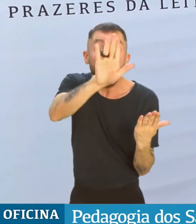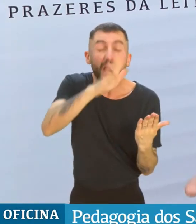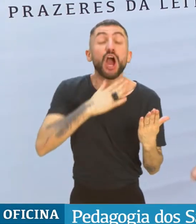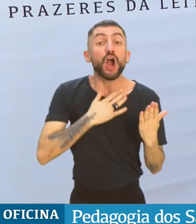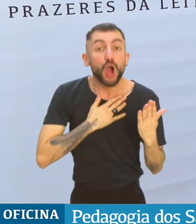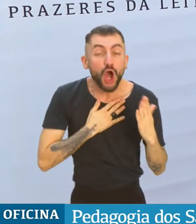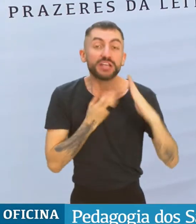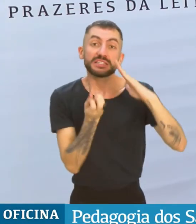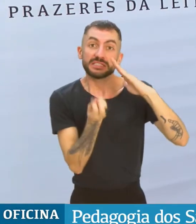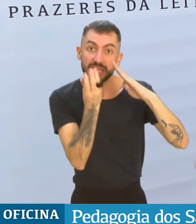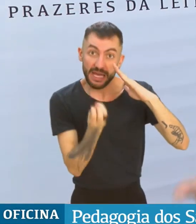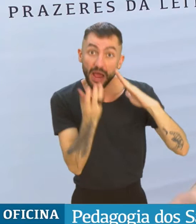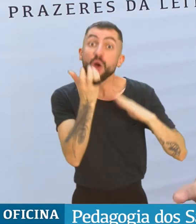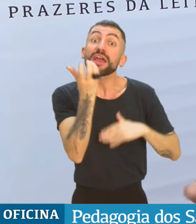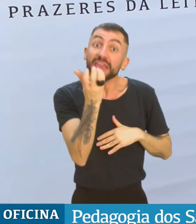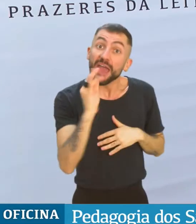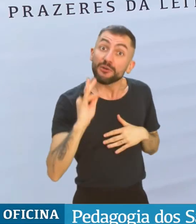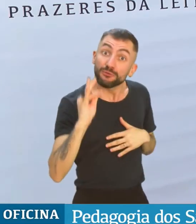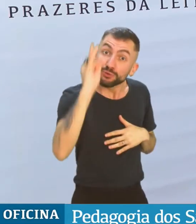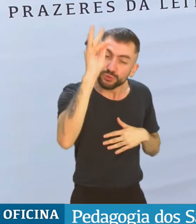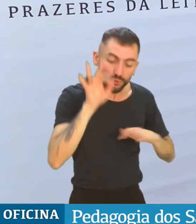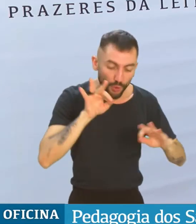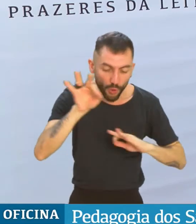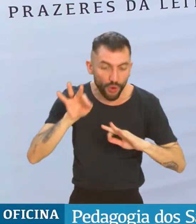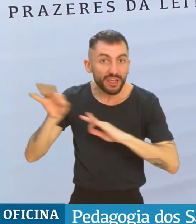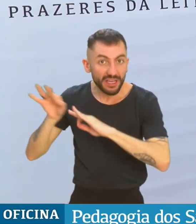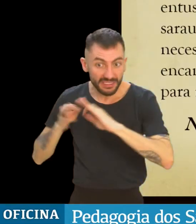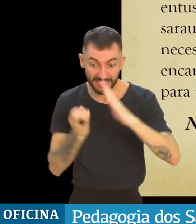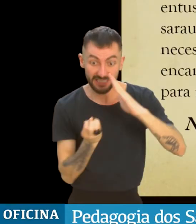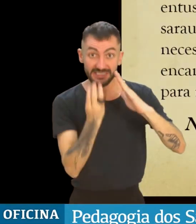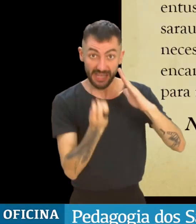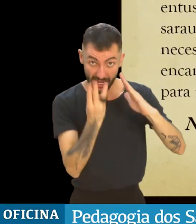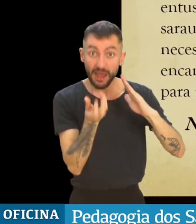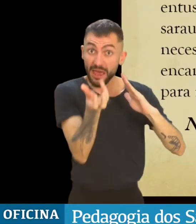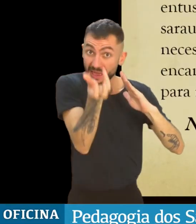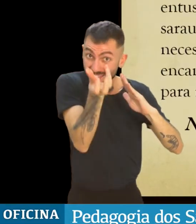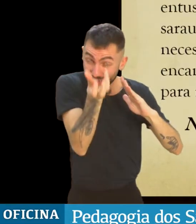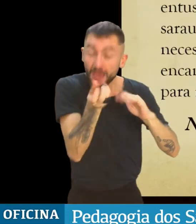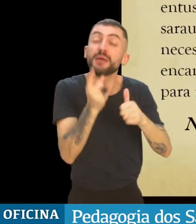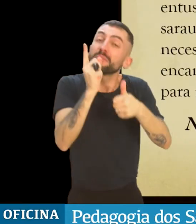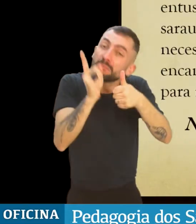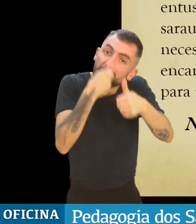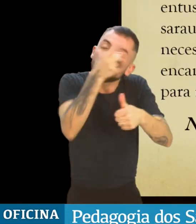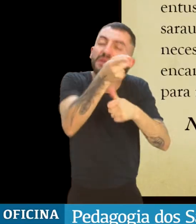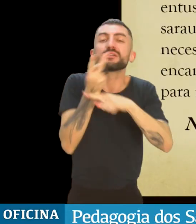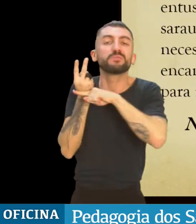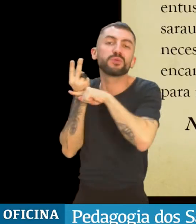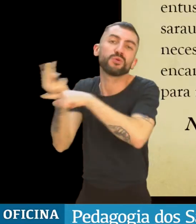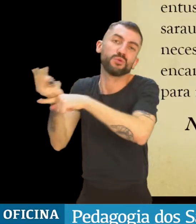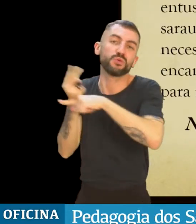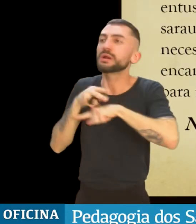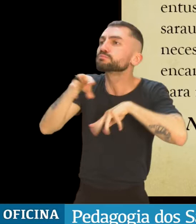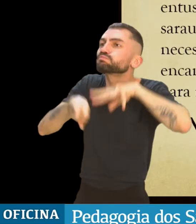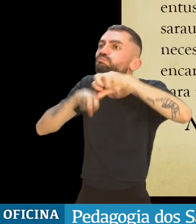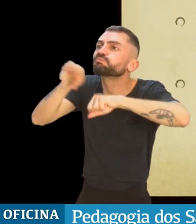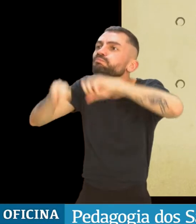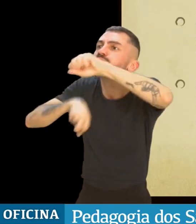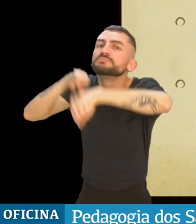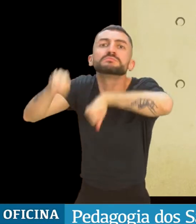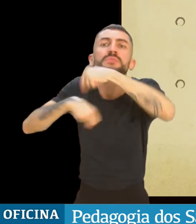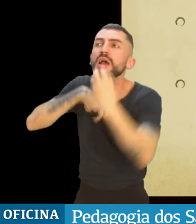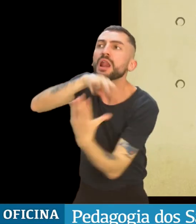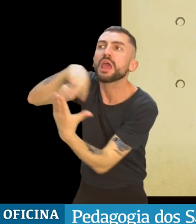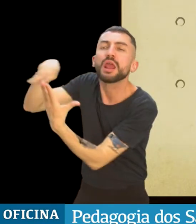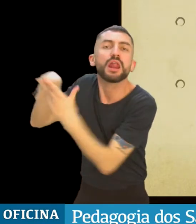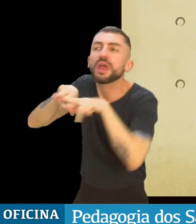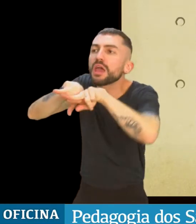pela mediação de leitura e você quer organizar um sarau, o primeiro passo é buscar esses livros, buscar as suas